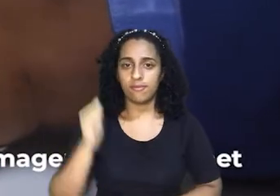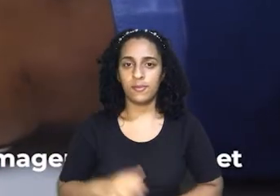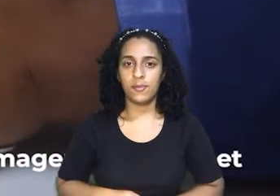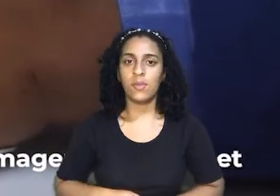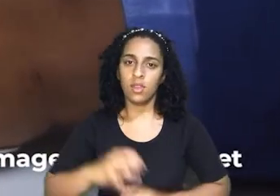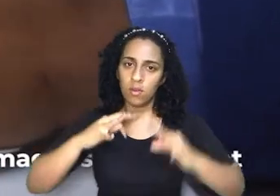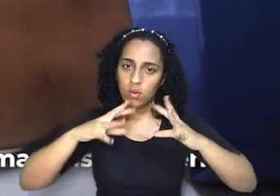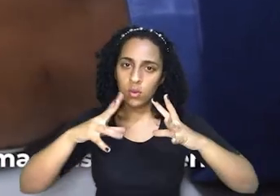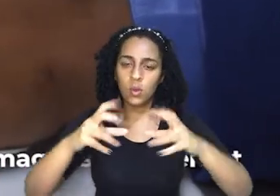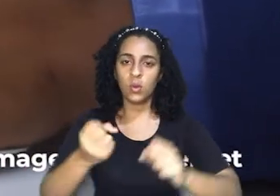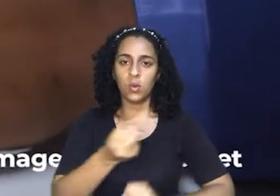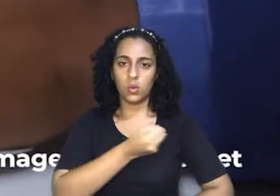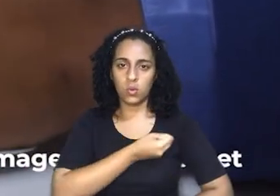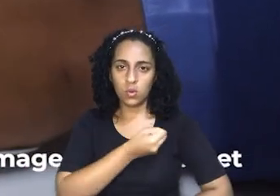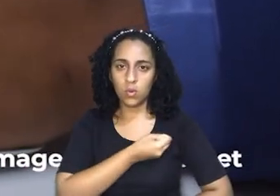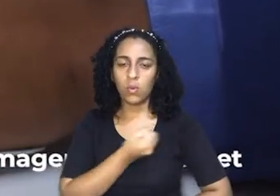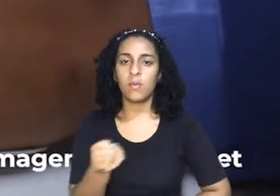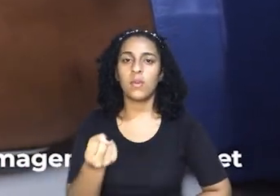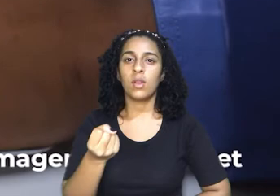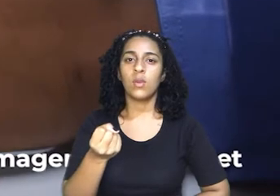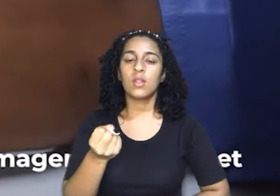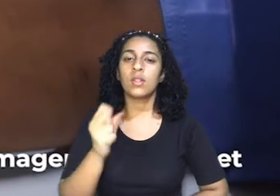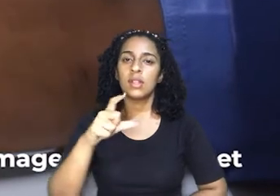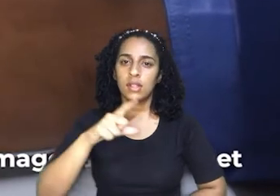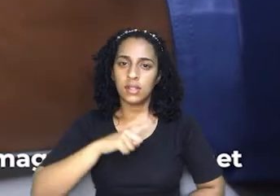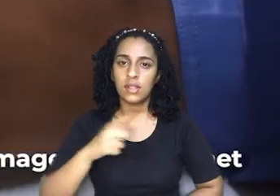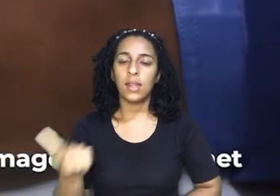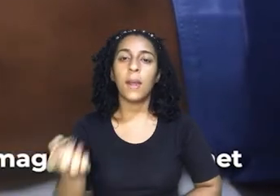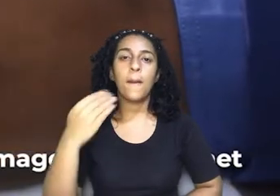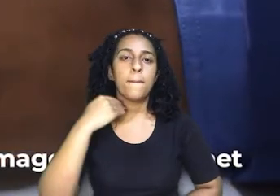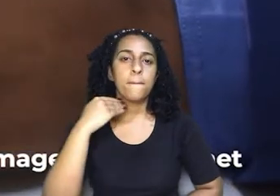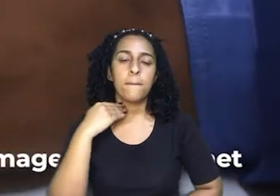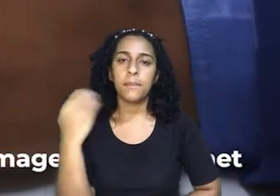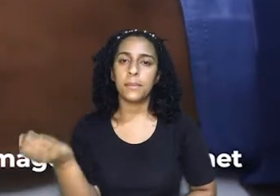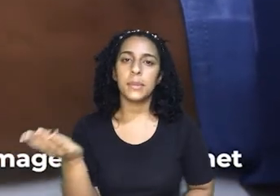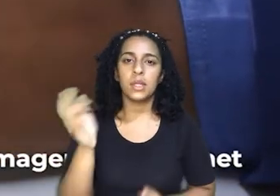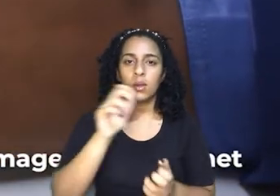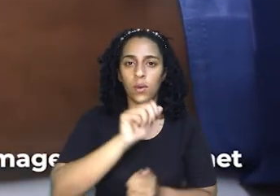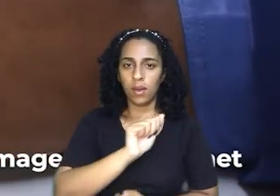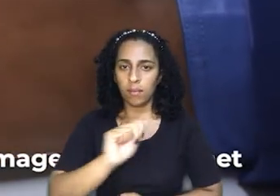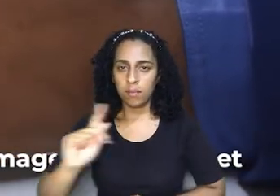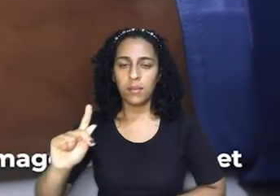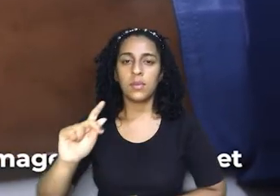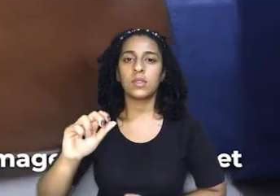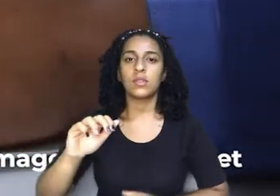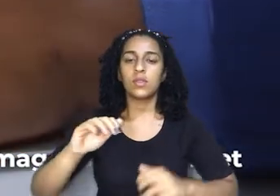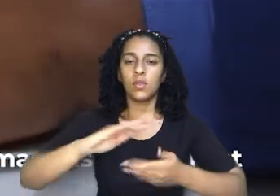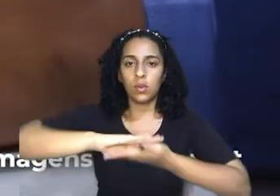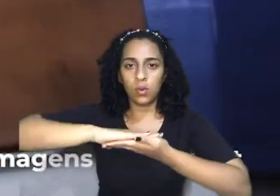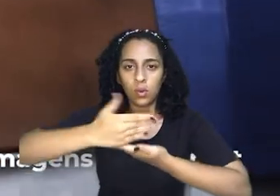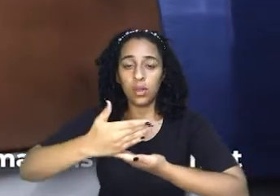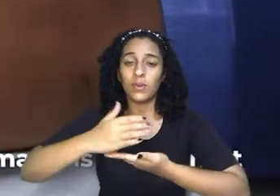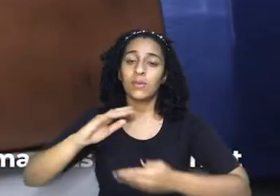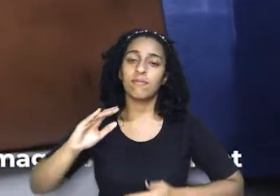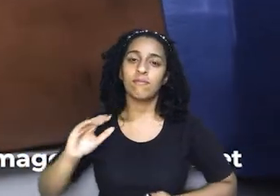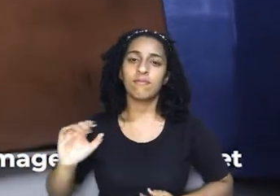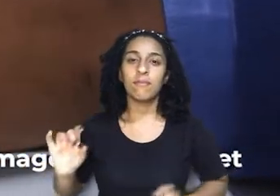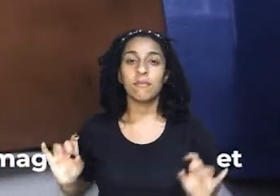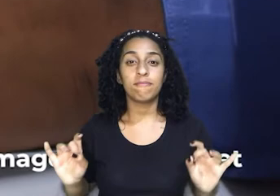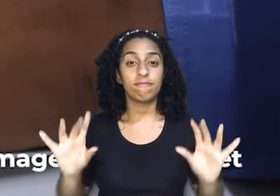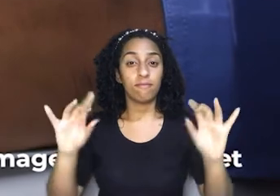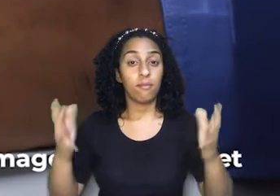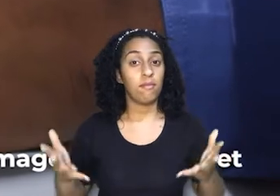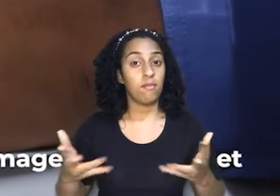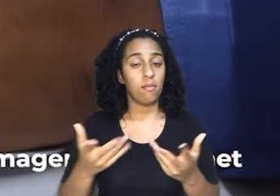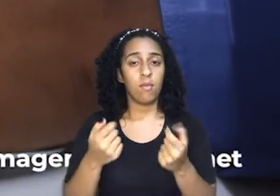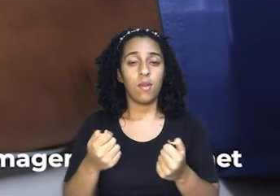todos os dados registrados por você e aplicativos no banco no com e são extremamente valiosos e é